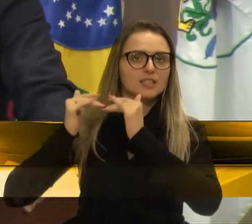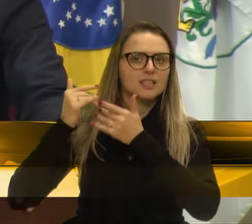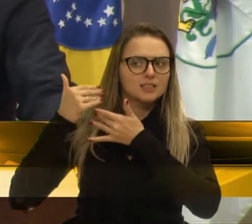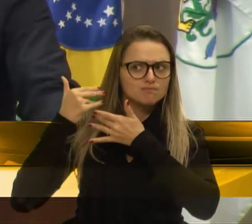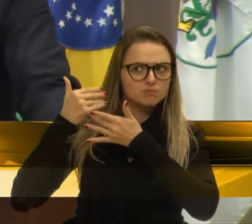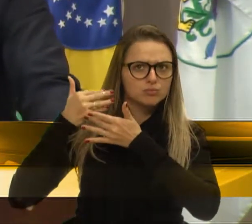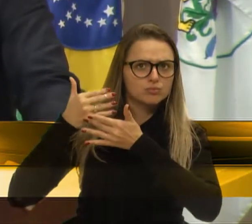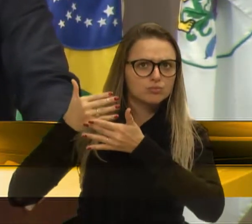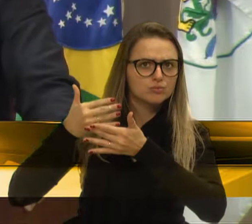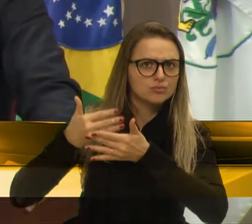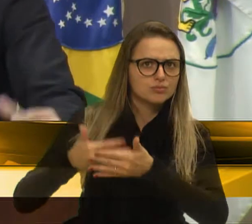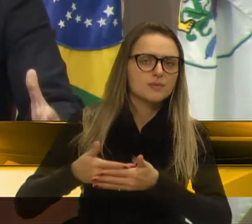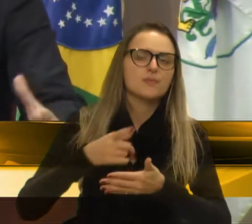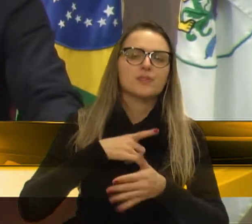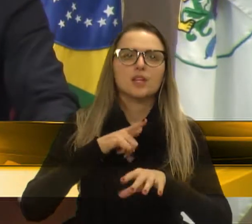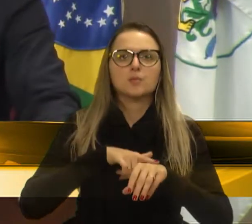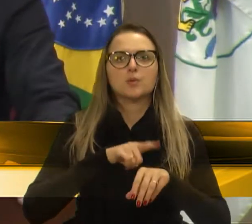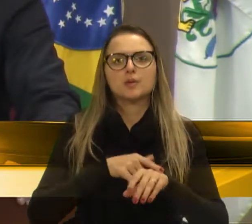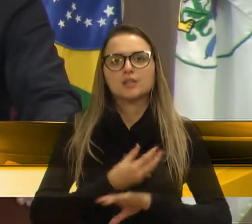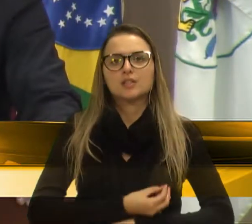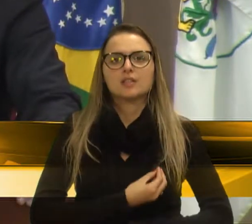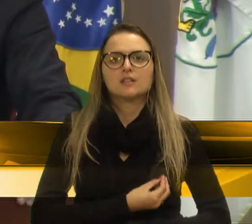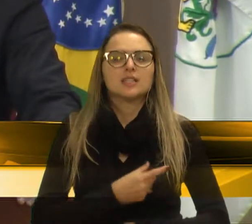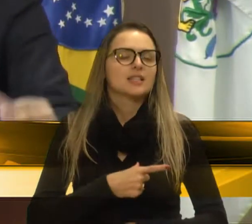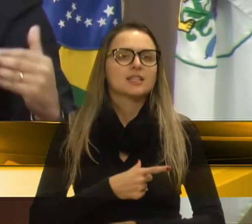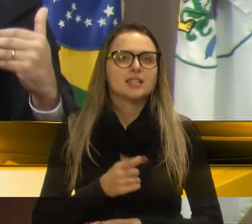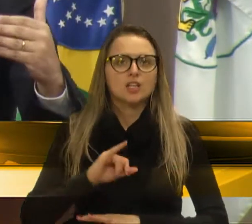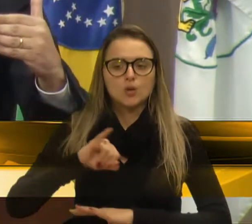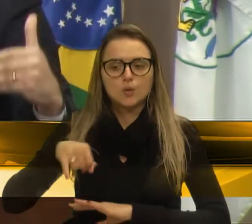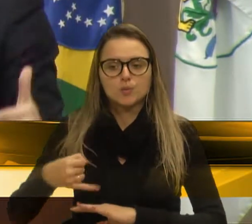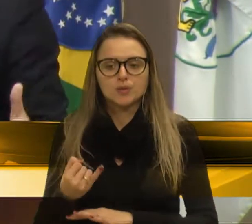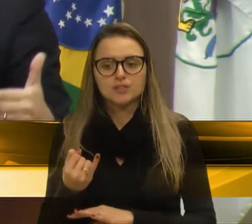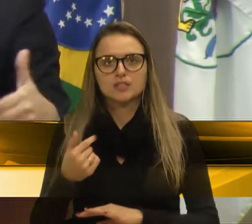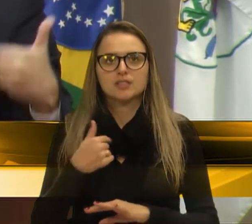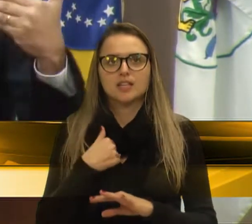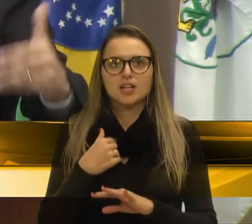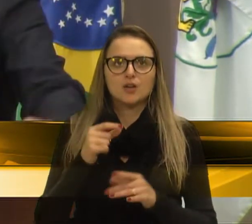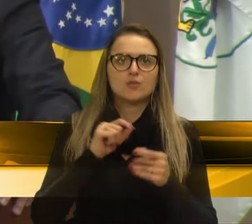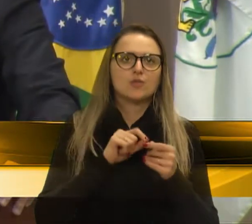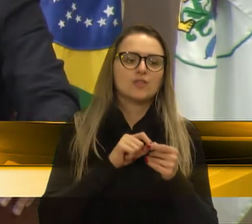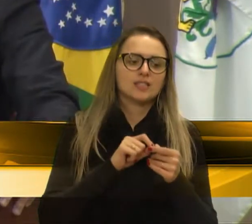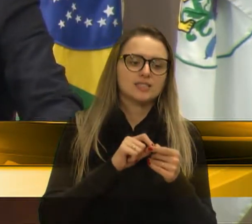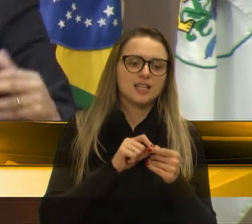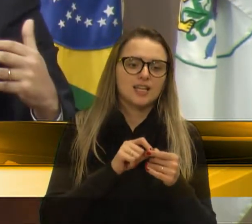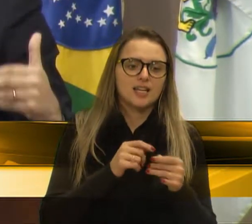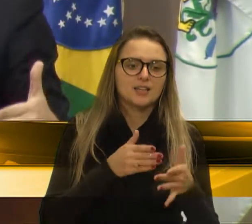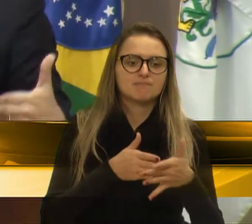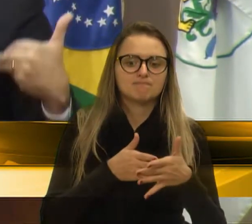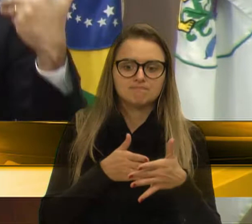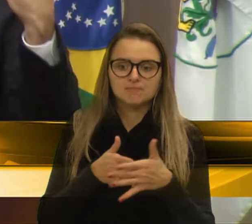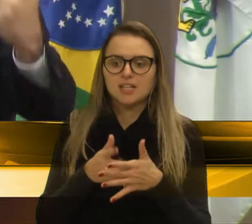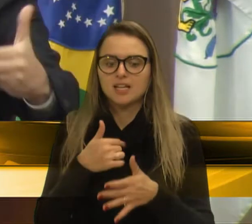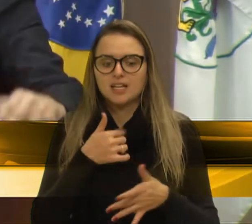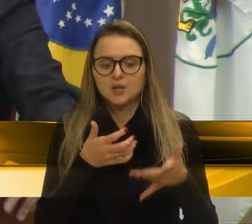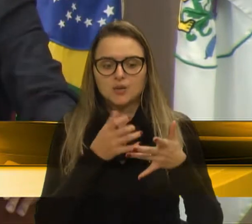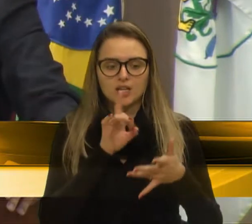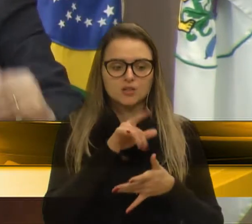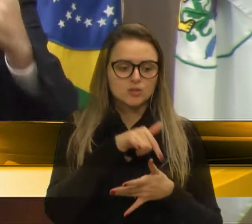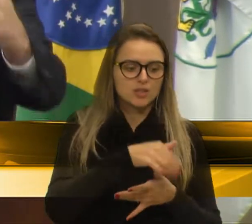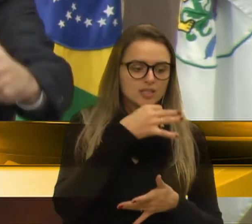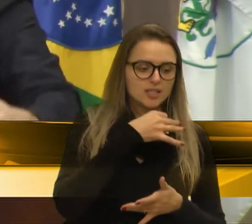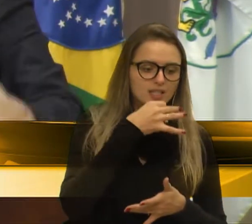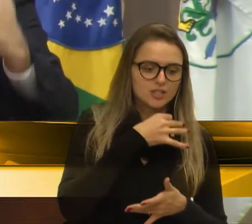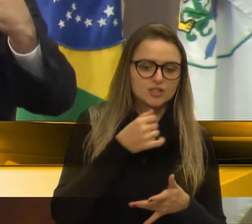que a gente tem a oportunidade de eu vou trilhar um caminho além das fronteiras de Caxias, eu quero fazer formação de opinião